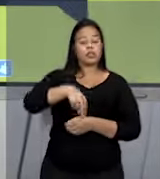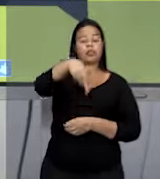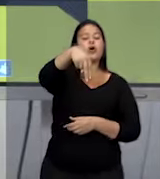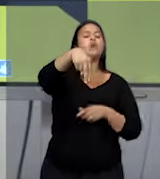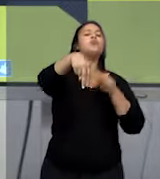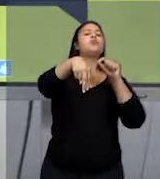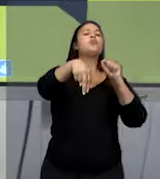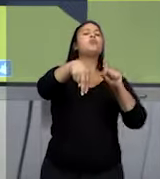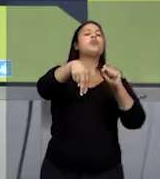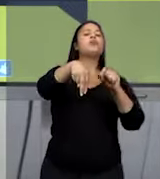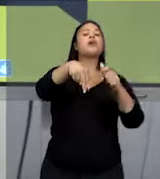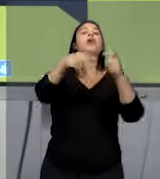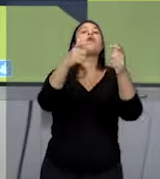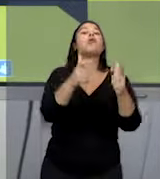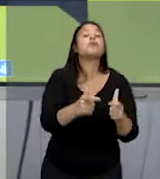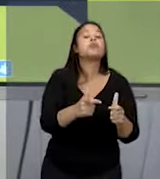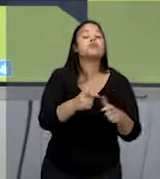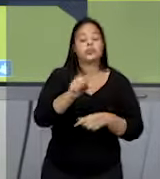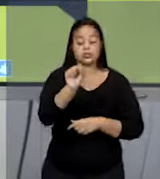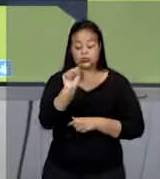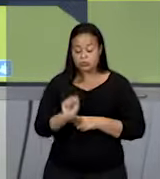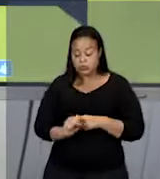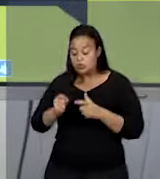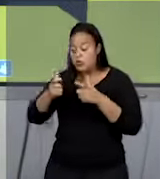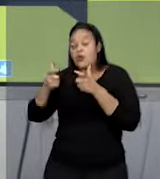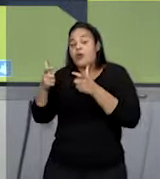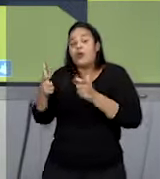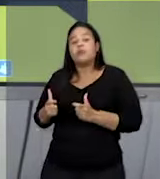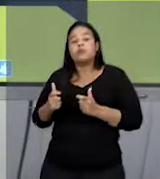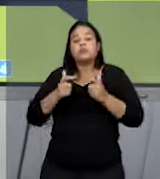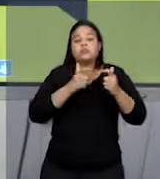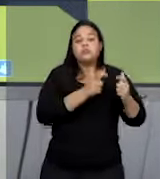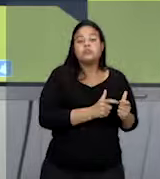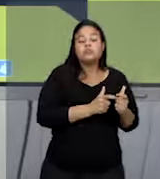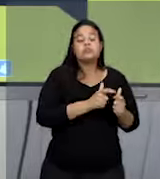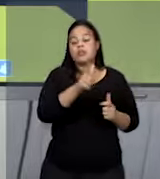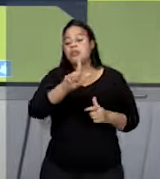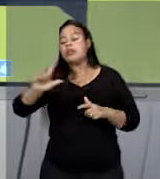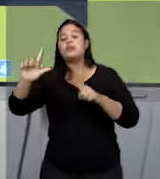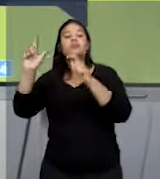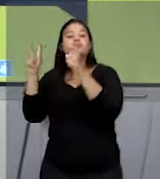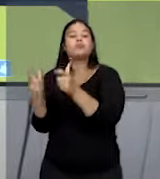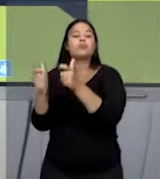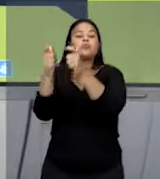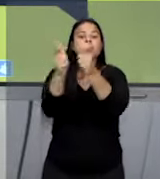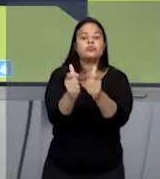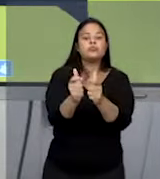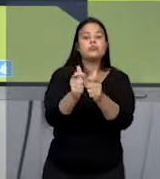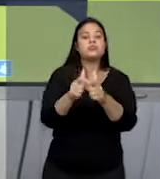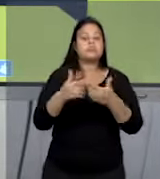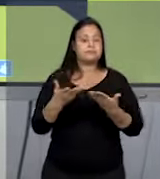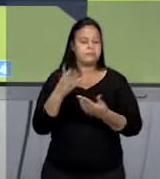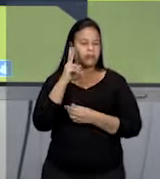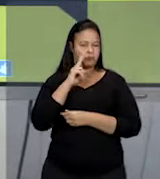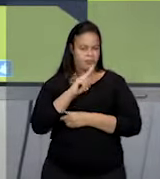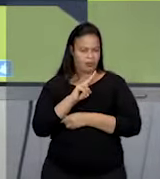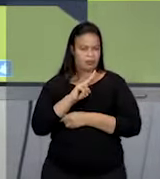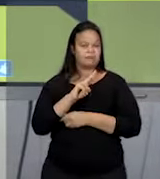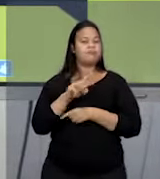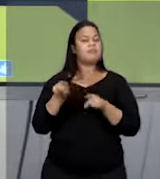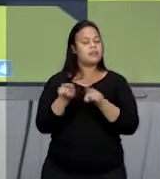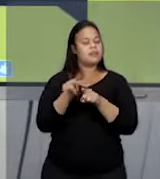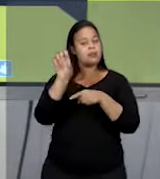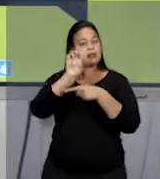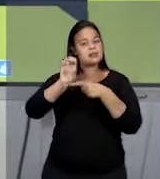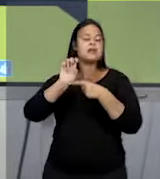de algum lugar, ao sul de algum lugar, a leste de algum lugar. Quer ver só? O estado